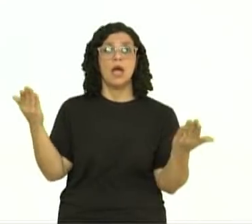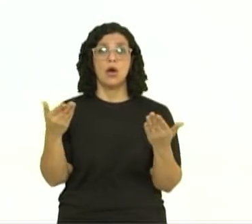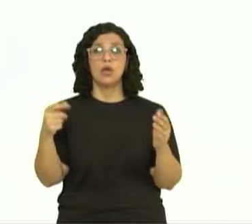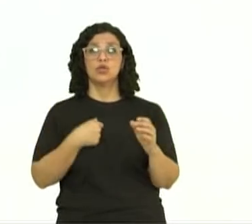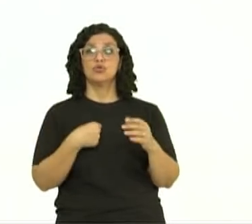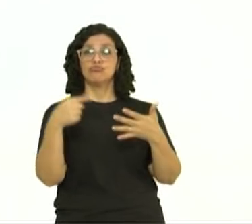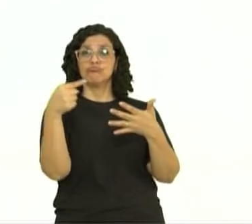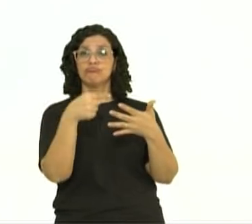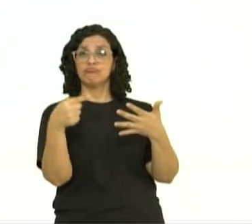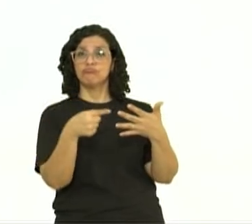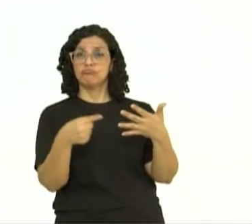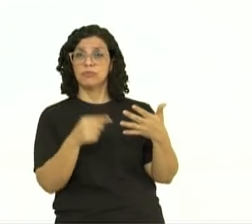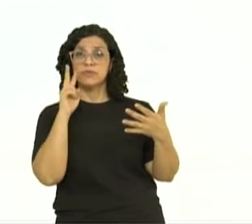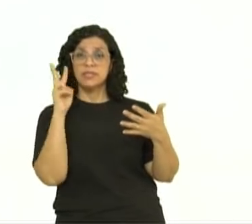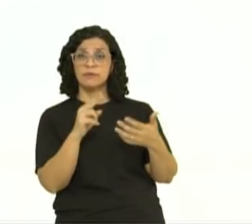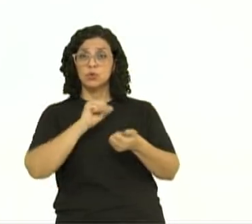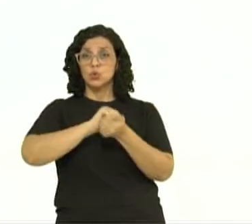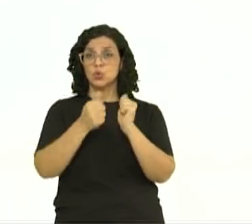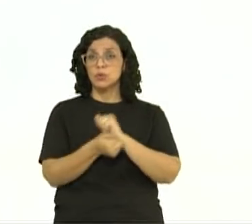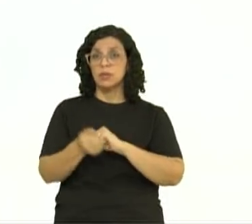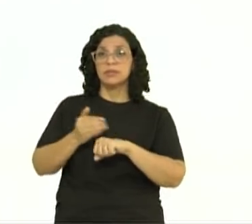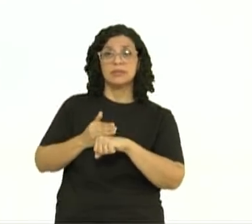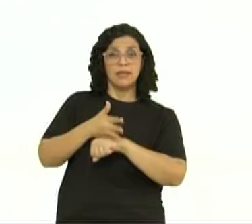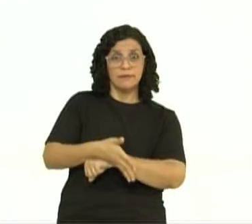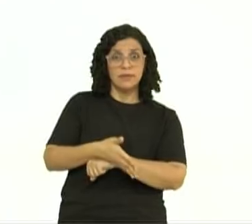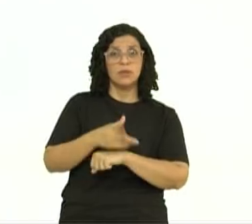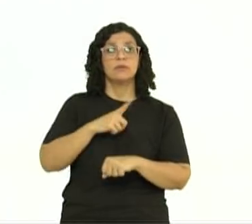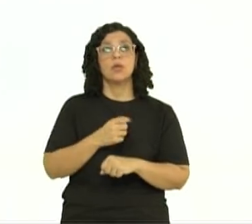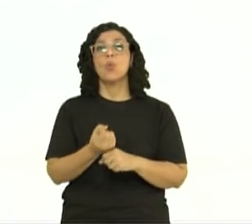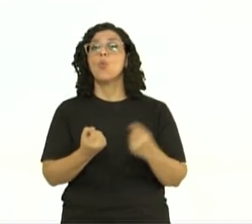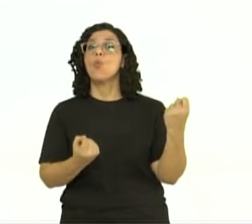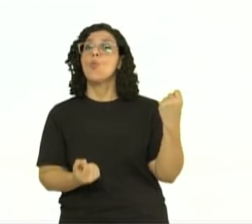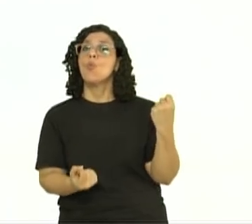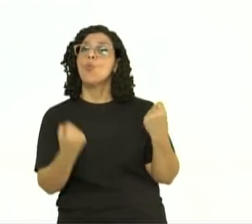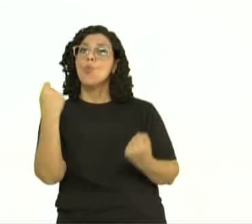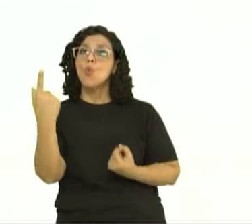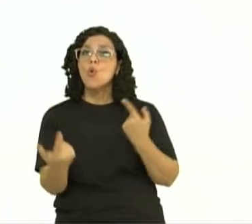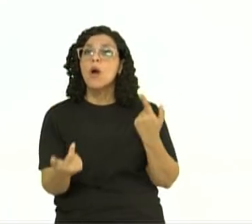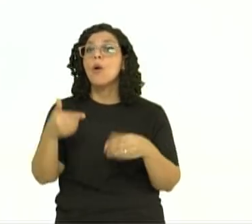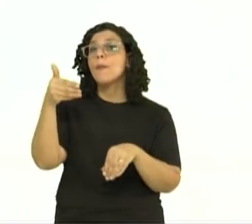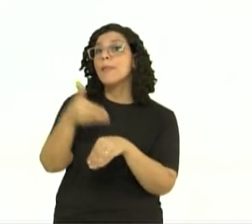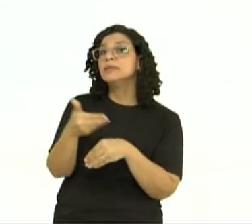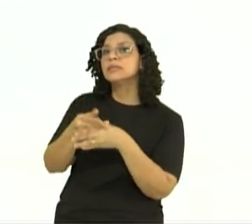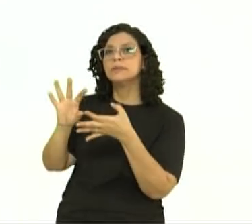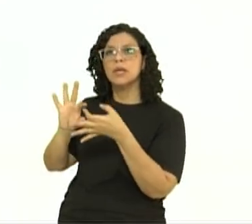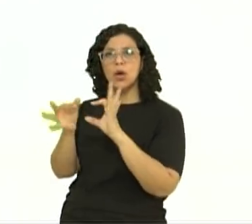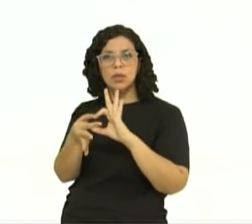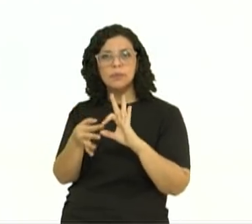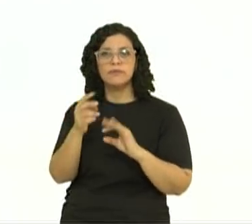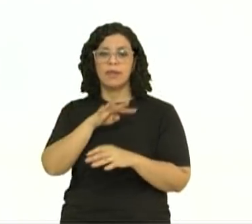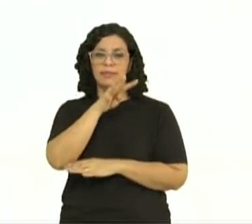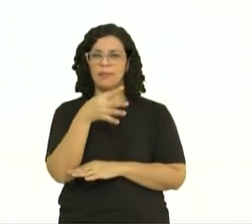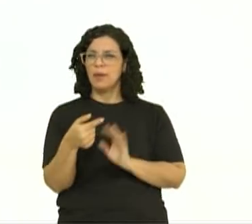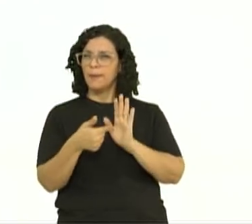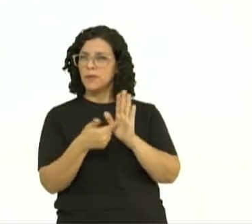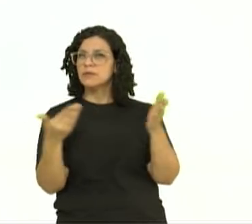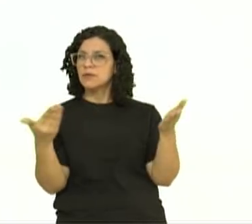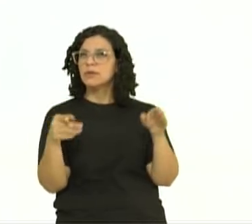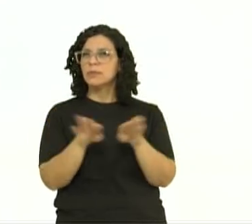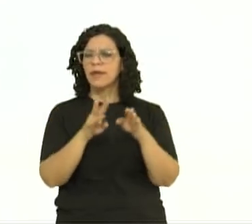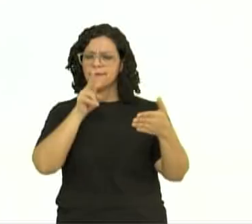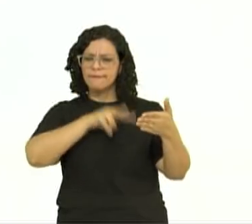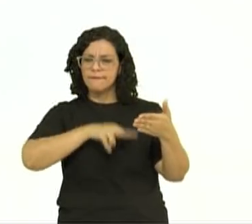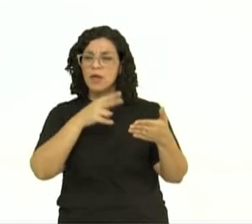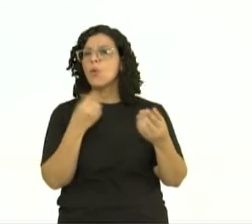Das modalidades vistas nos esportes de invasão, quais delas são olímpicas? Então, dentro dos esportes de invasão, bora lá